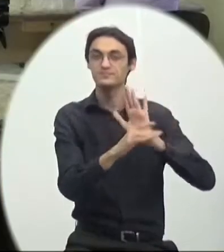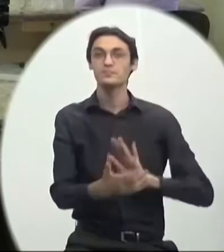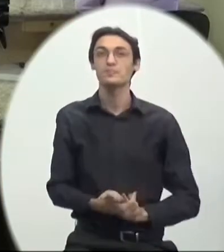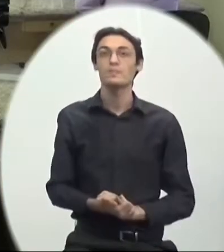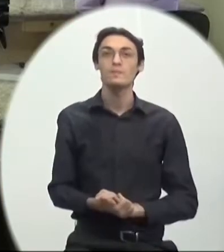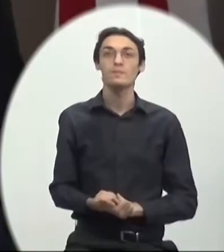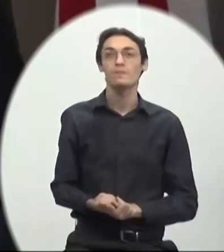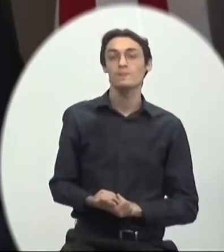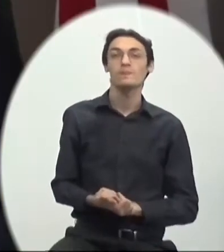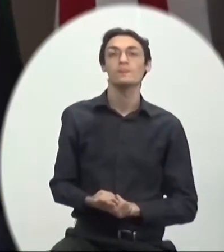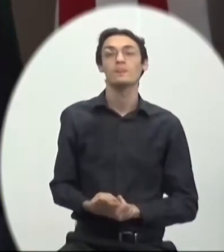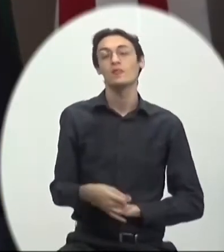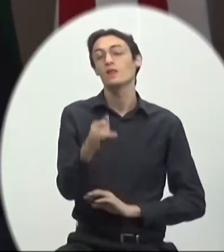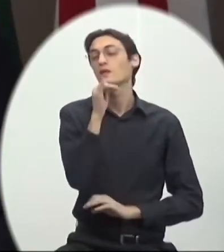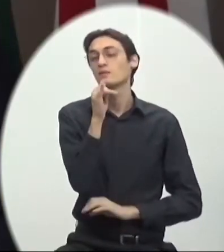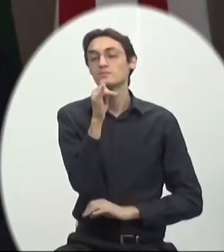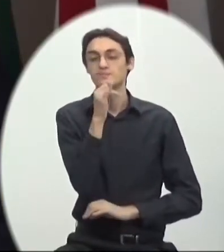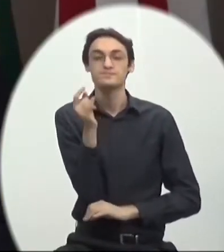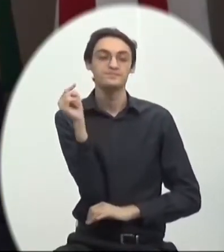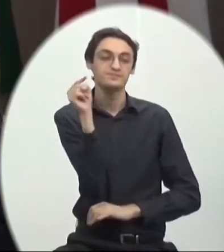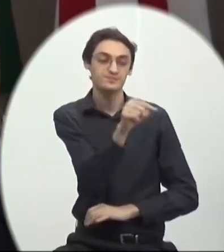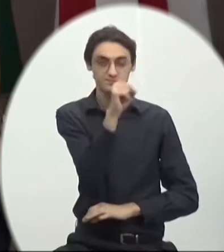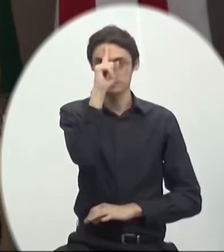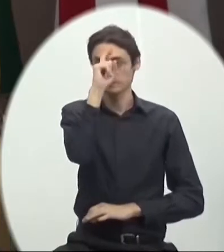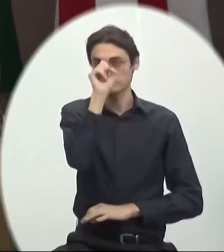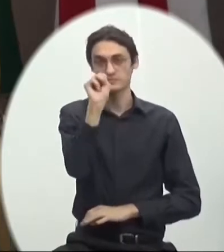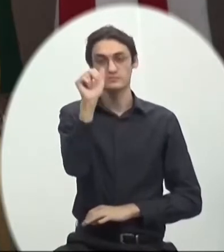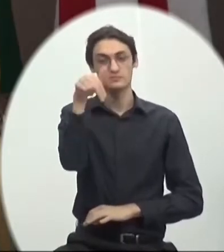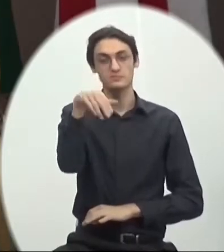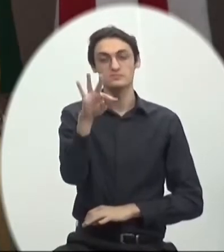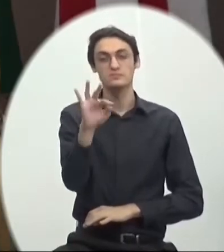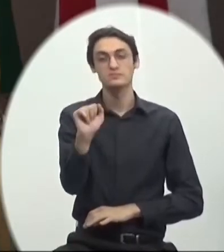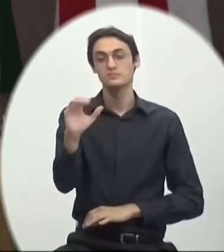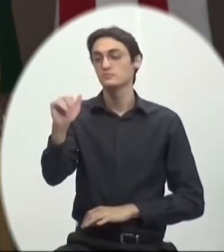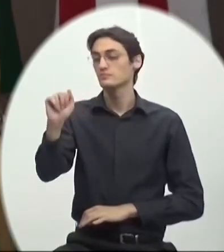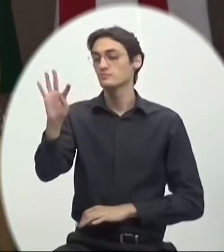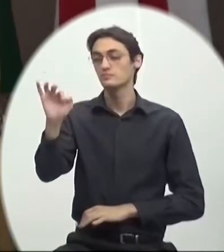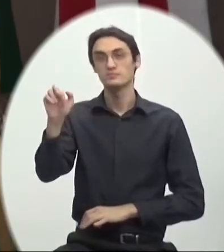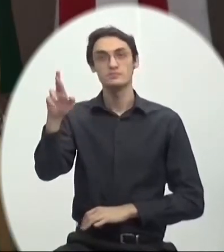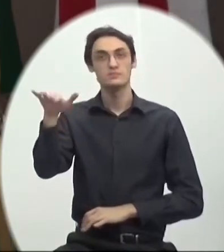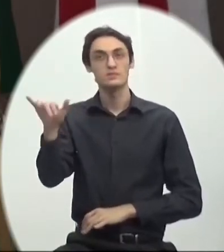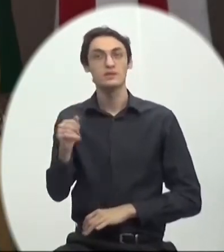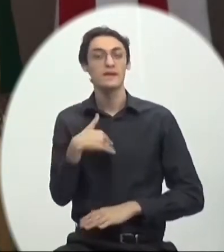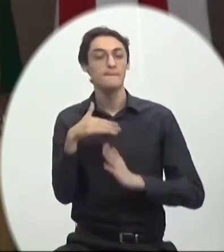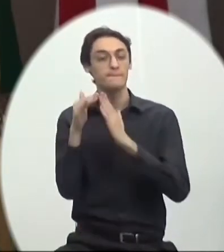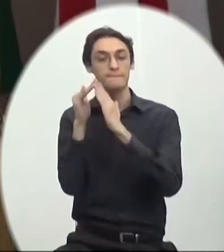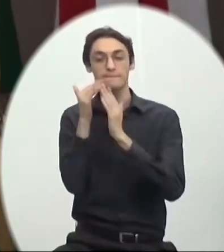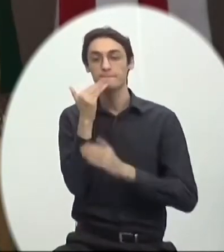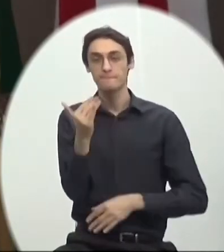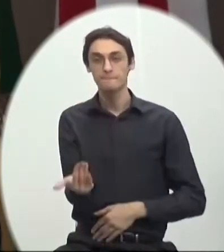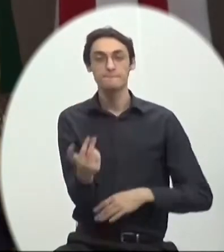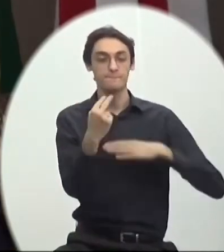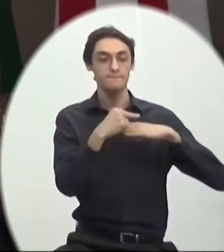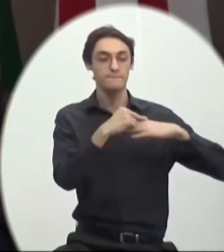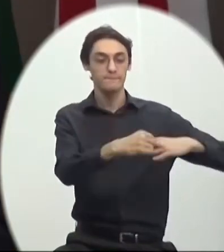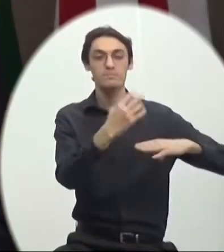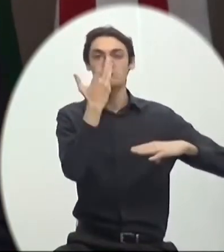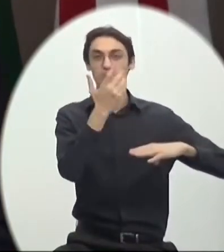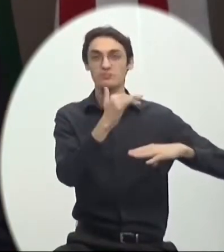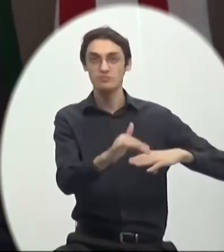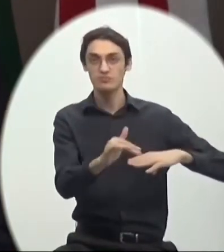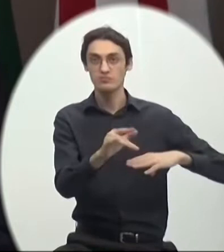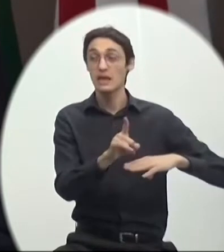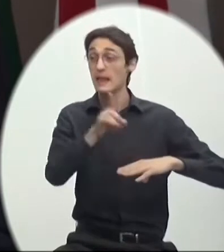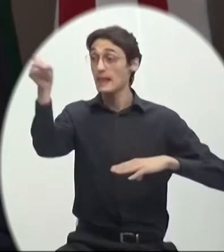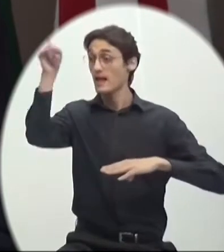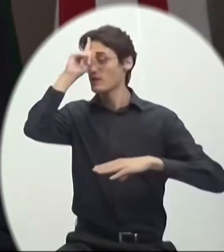Catarina, vamos citar um exemplo, o Hospital Santa Catarina solicita um leito para uma criança no Hospital Joana de